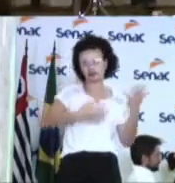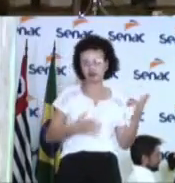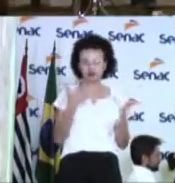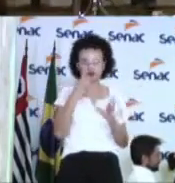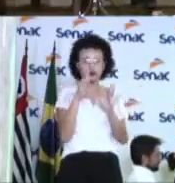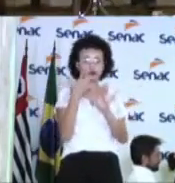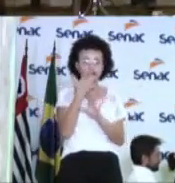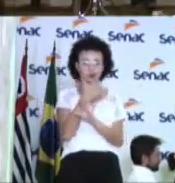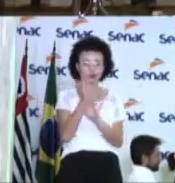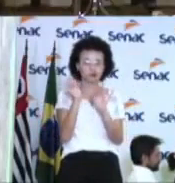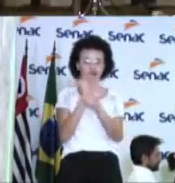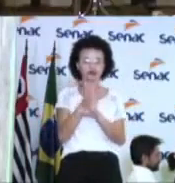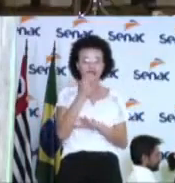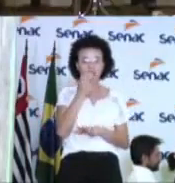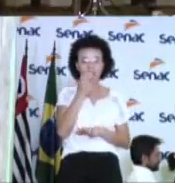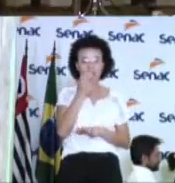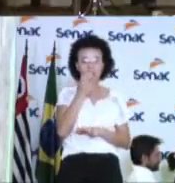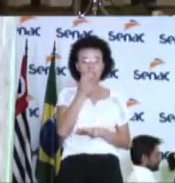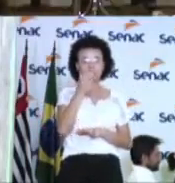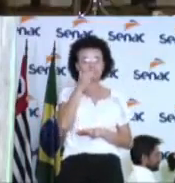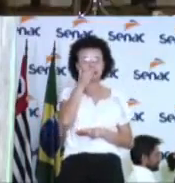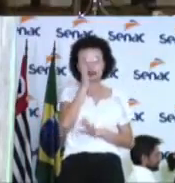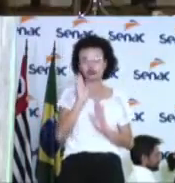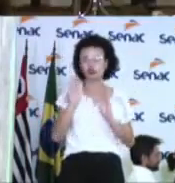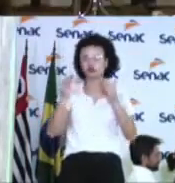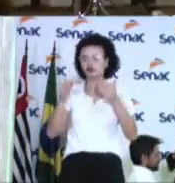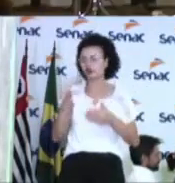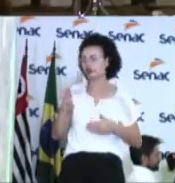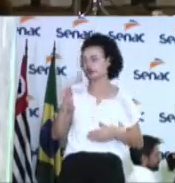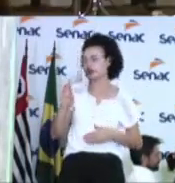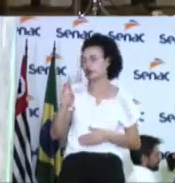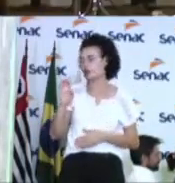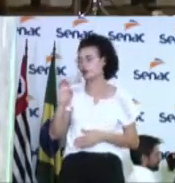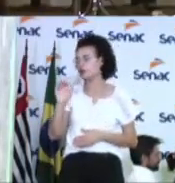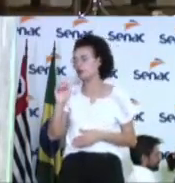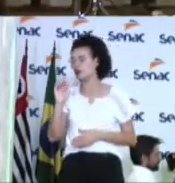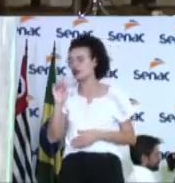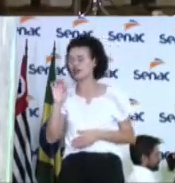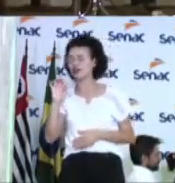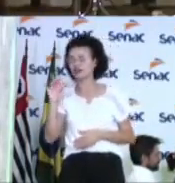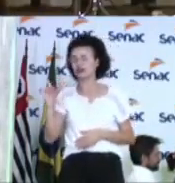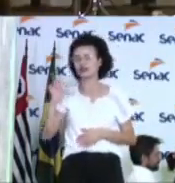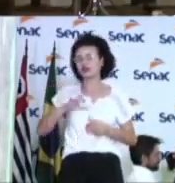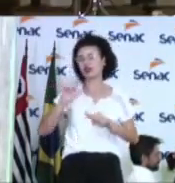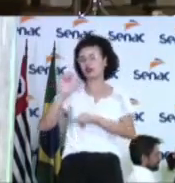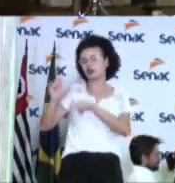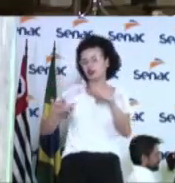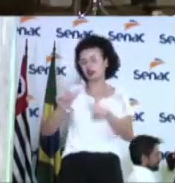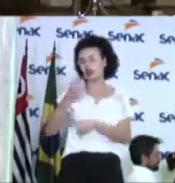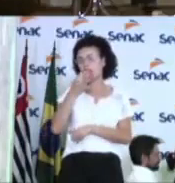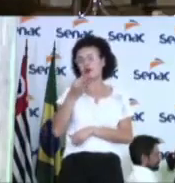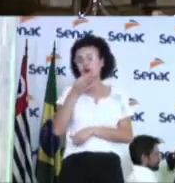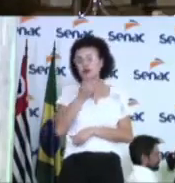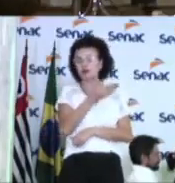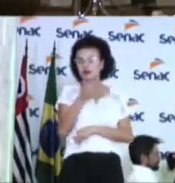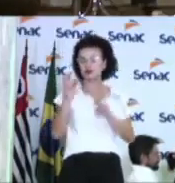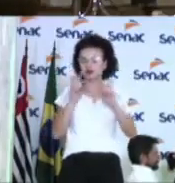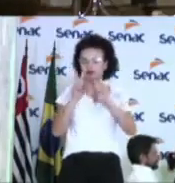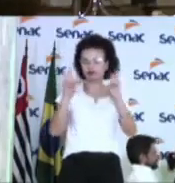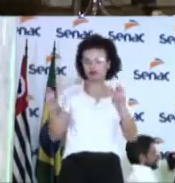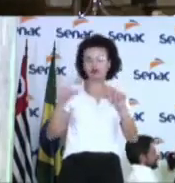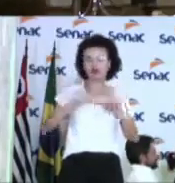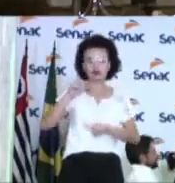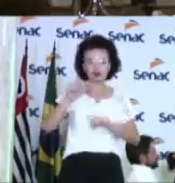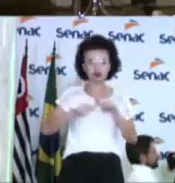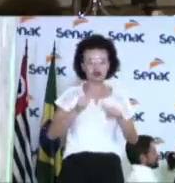fechou. Quando a gente vai para branded content, isso tem mudado para vocês? Isso,